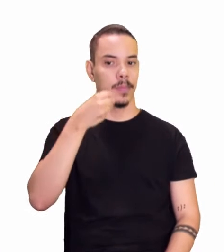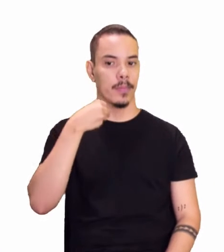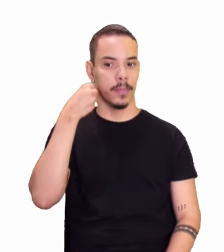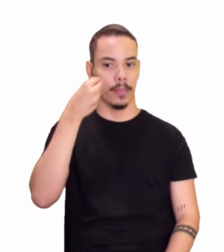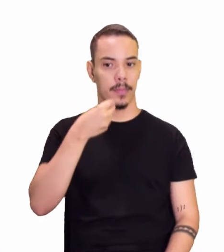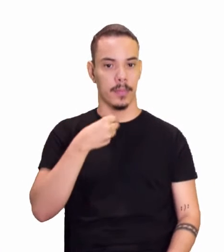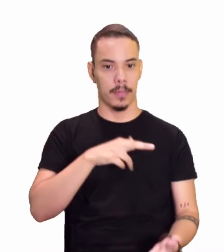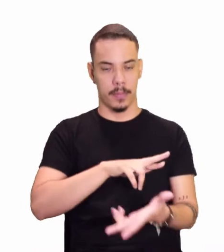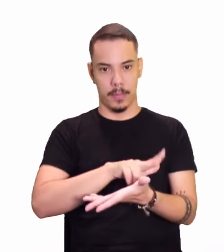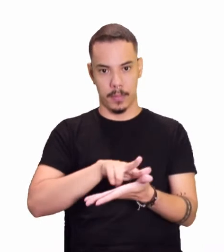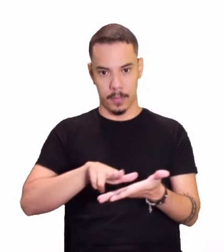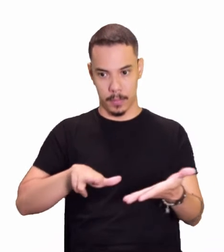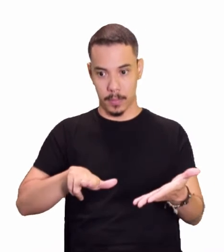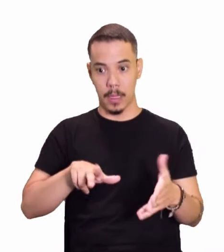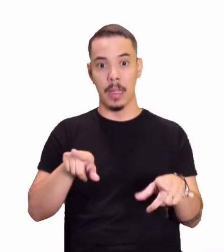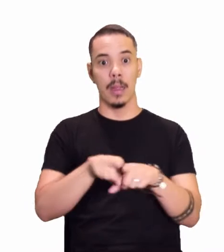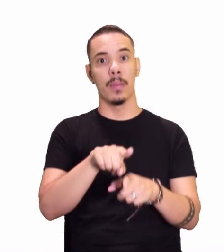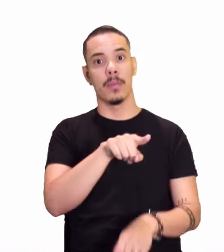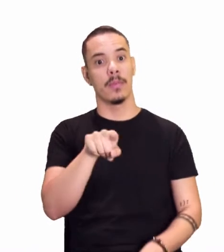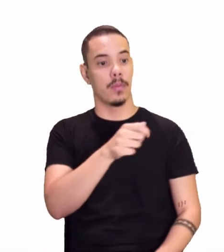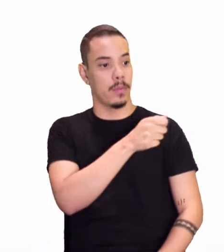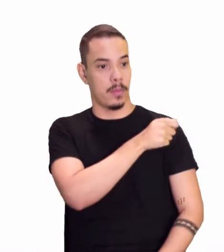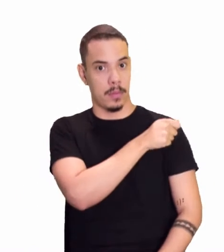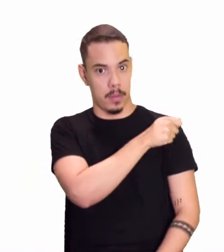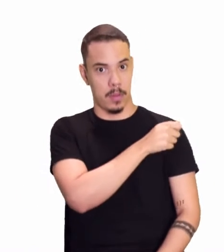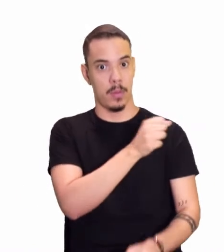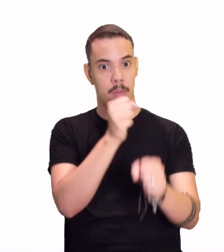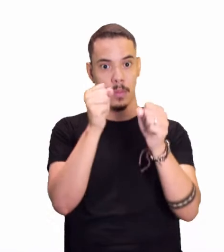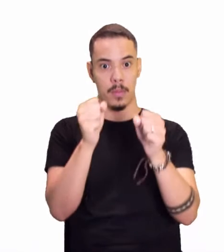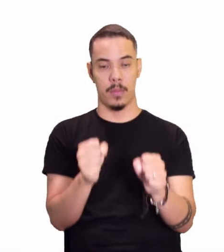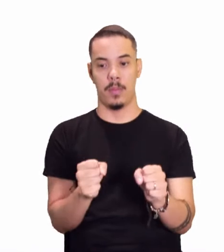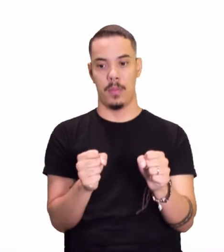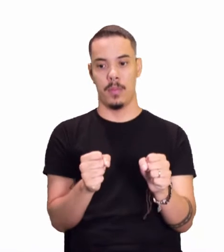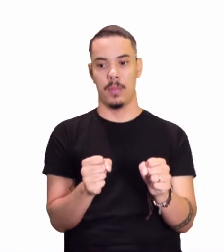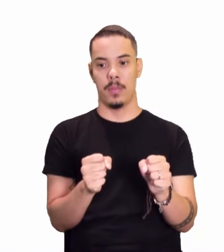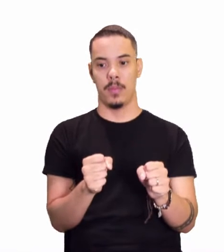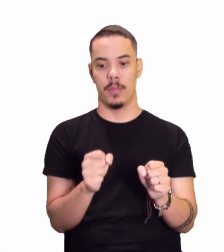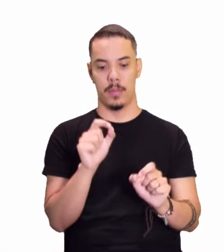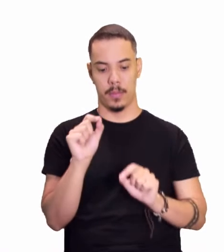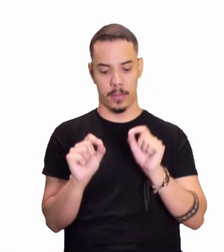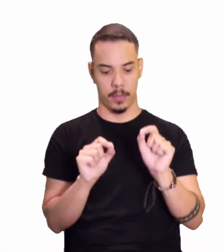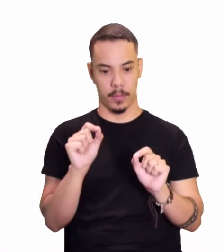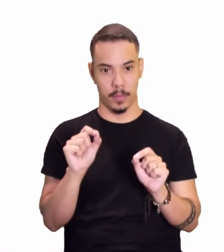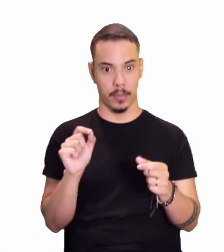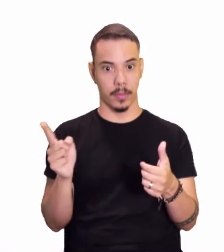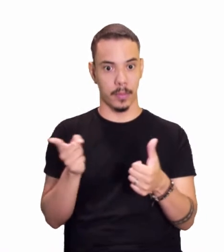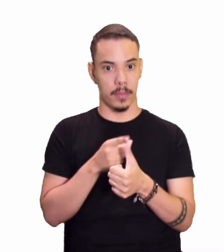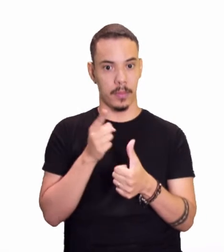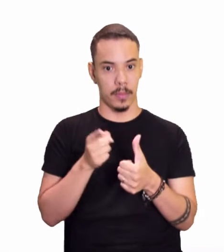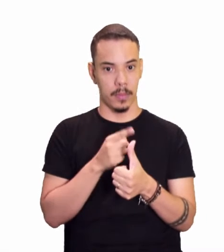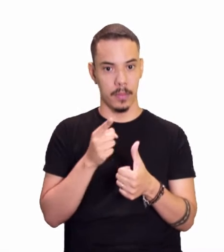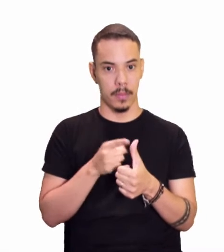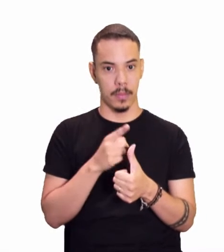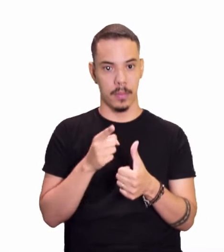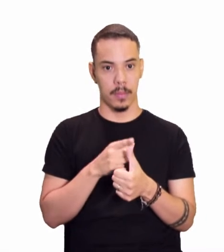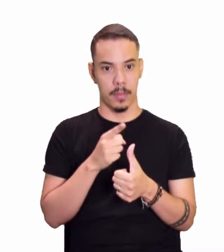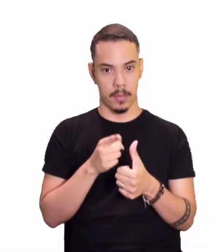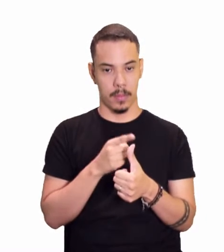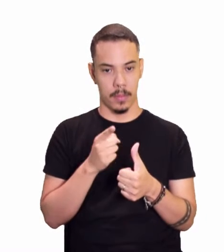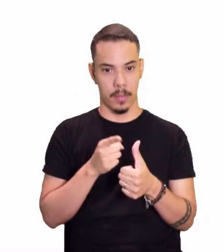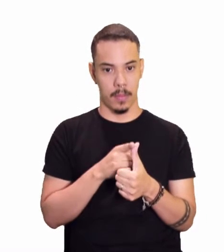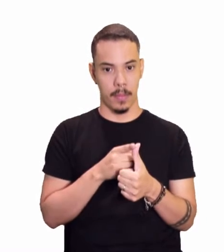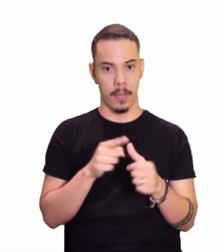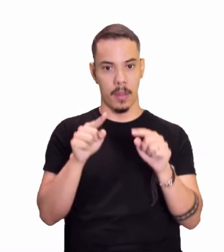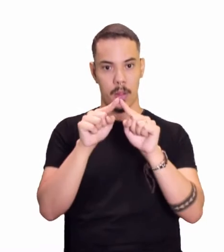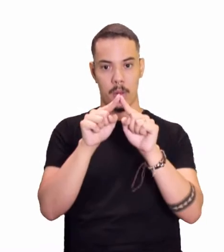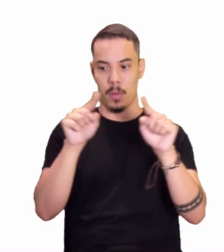experiências. Né? Exatamente. O aluno também, Pura, dando uma observação, que no primeiro ele tem um quadrado.